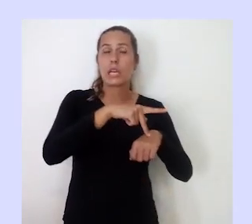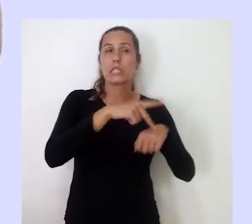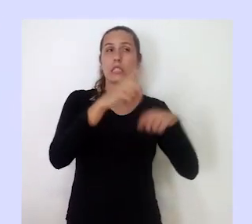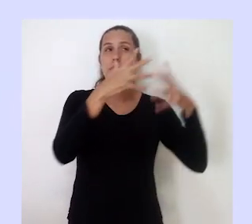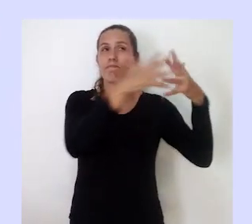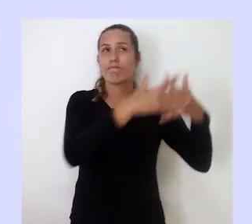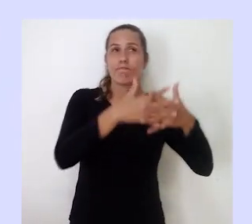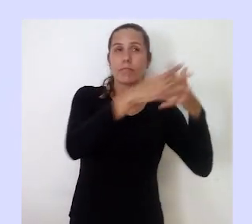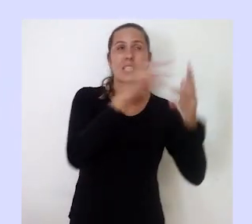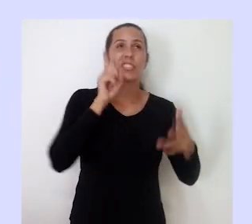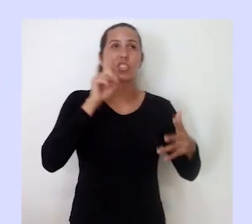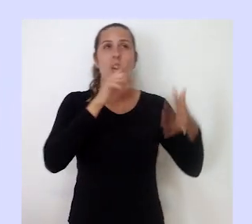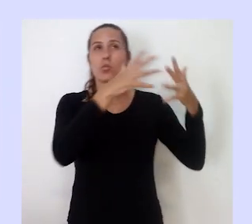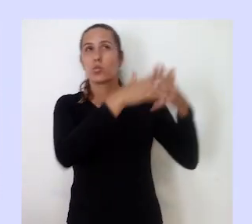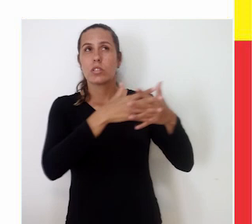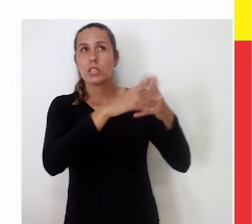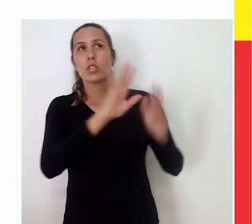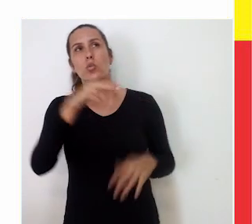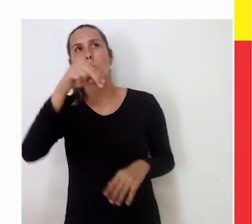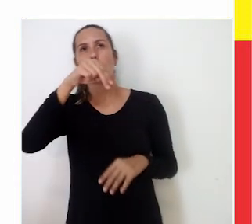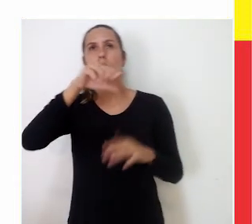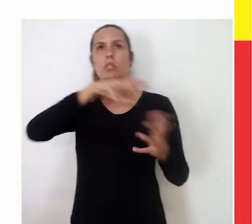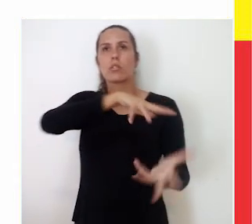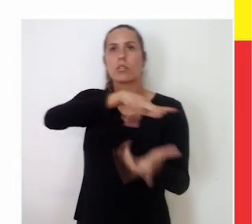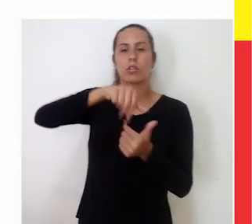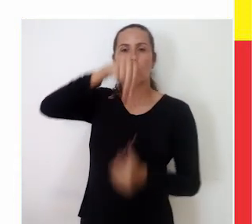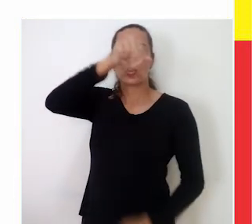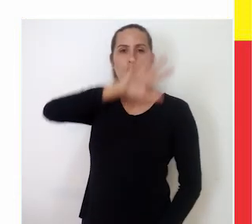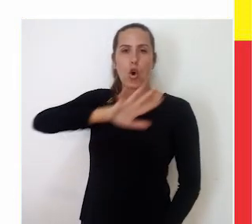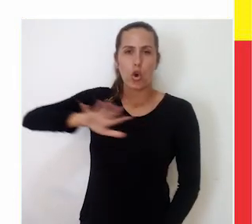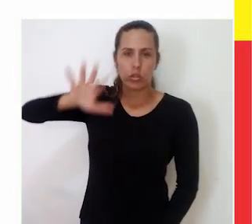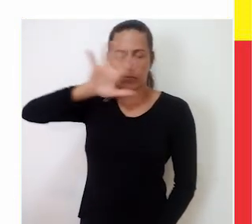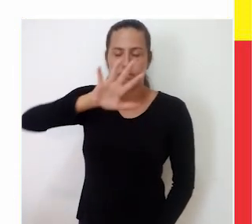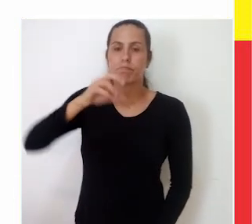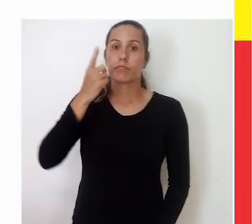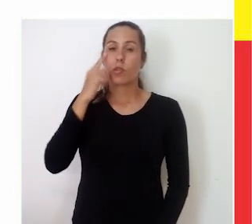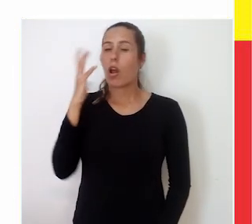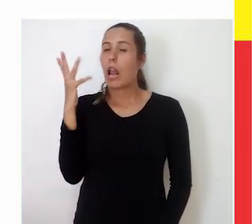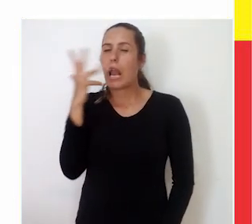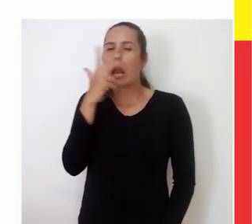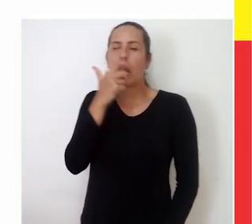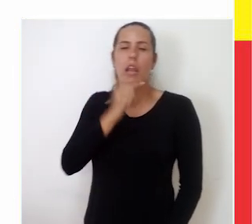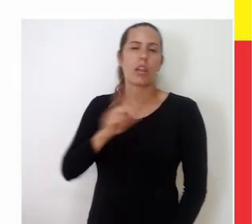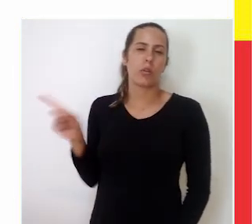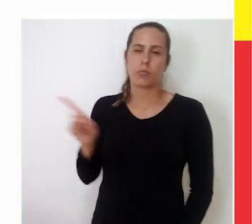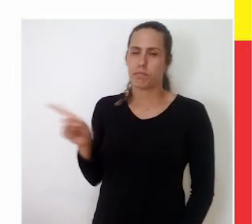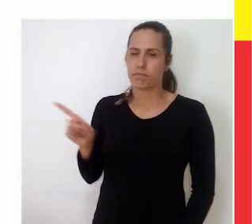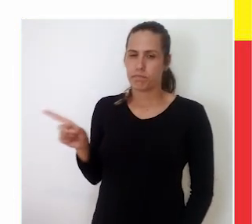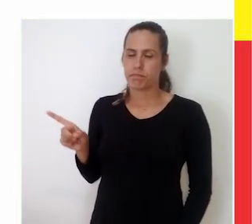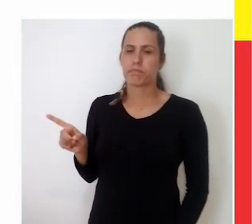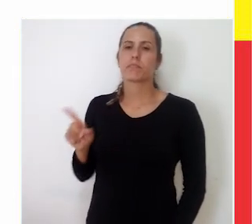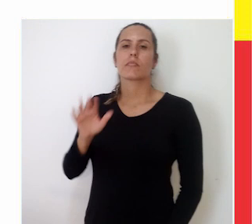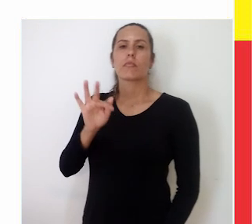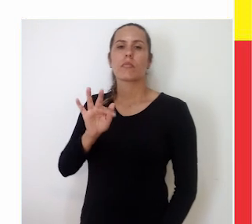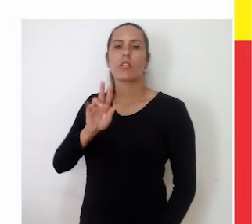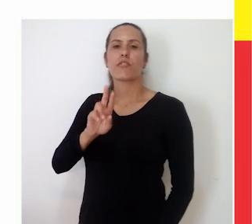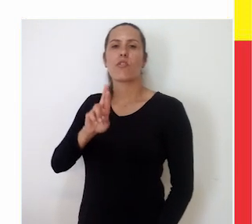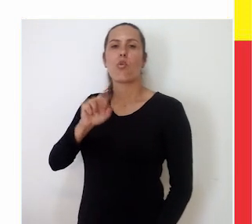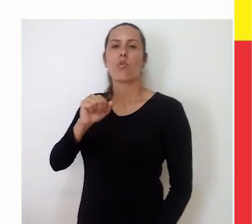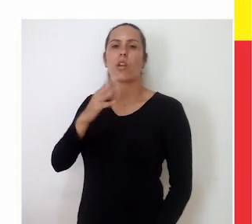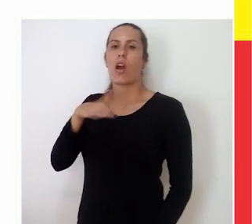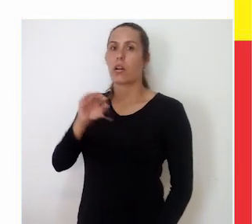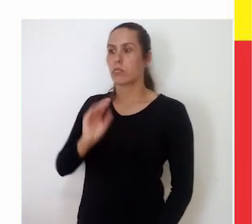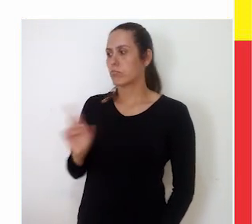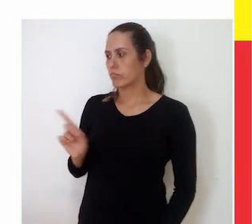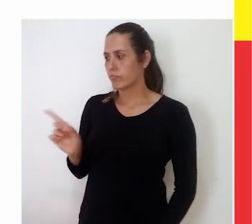no hemisfério norte, tá certo? Olha só a imagem, que lindo, a imagem de um furacão. Dantas quer mostrar para